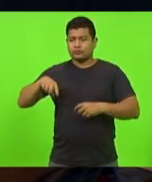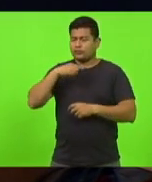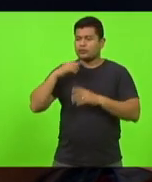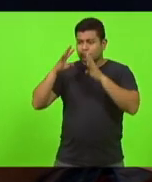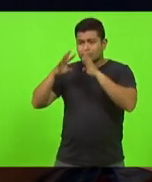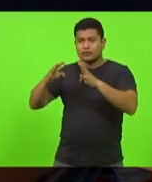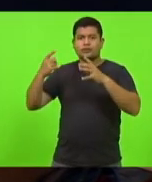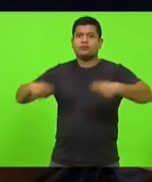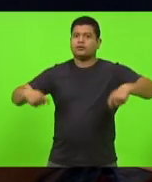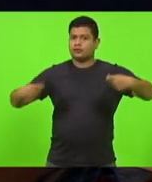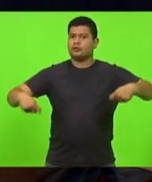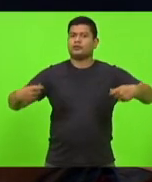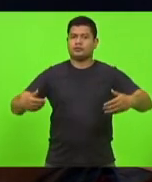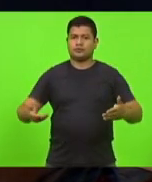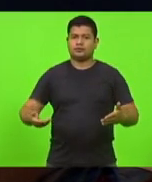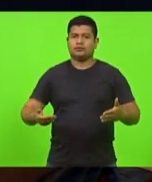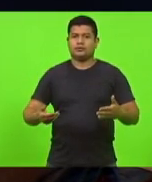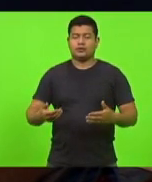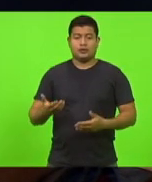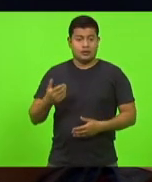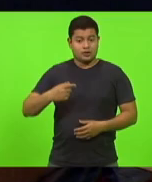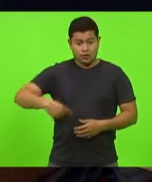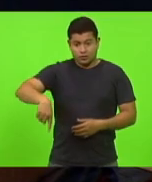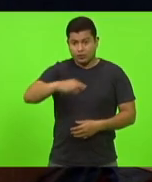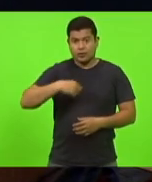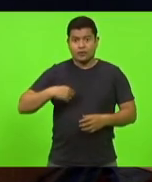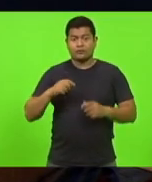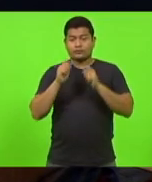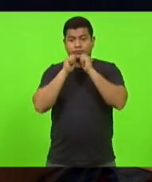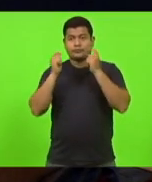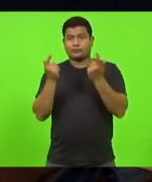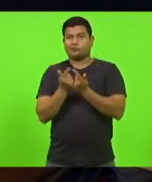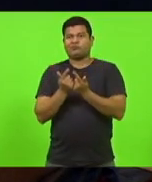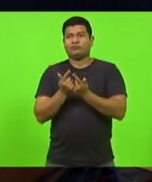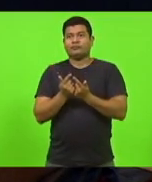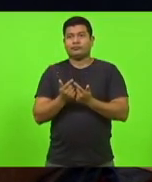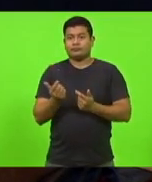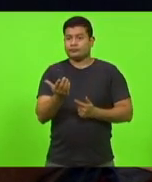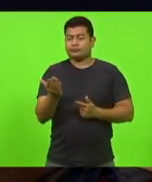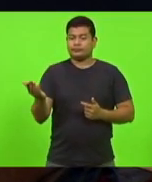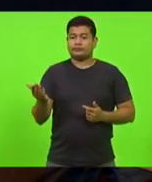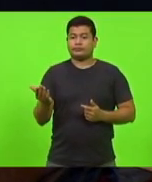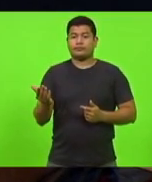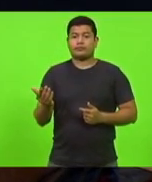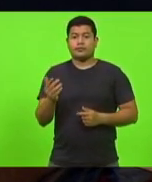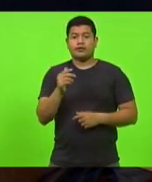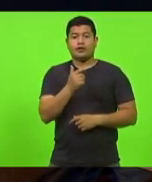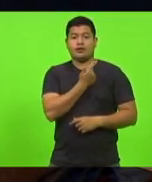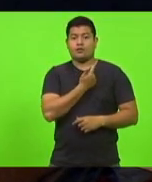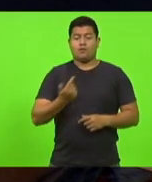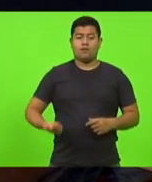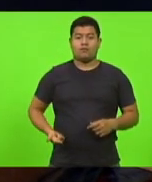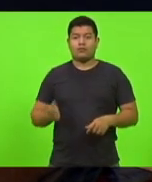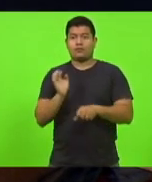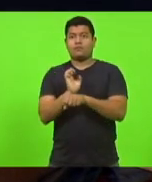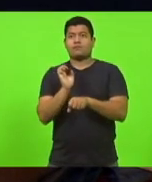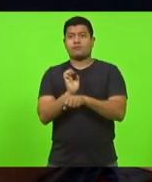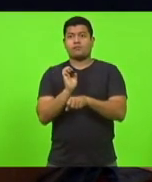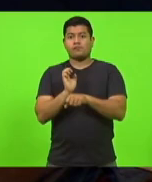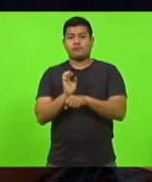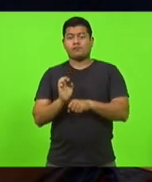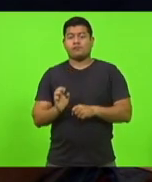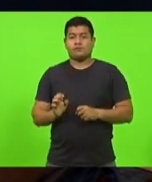esses que a Assembleia Legislativa está ouvindo no dia de hoje, e são esses que o governo do Estado está ouvindo